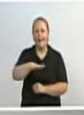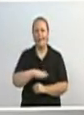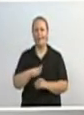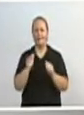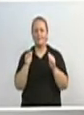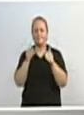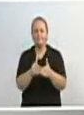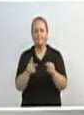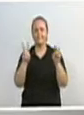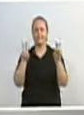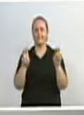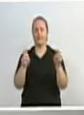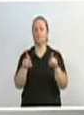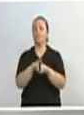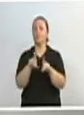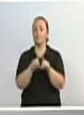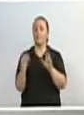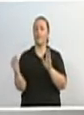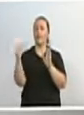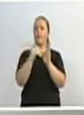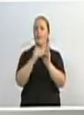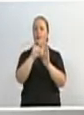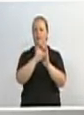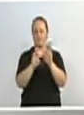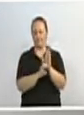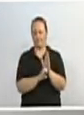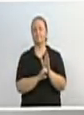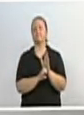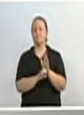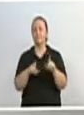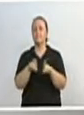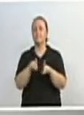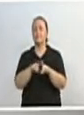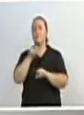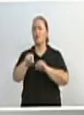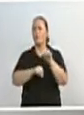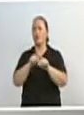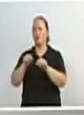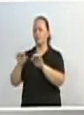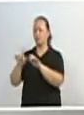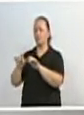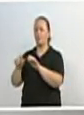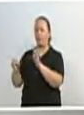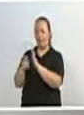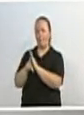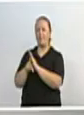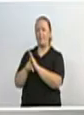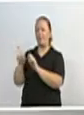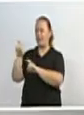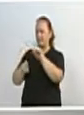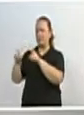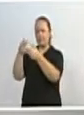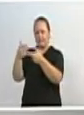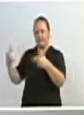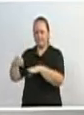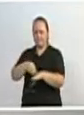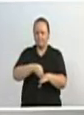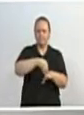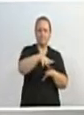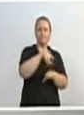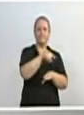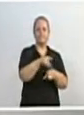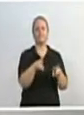estarão contempladas nesse estatuto, inclusive com transferência de conhecimento digital, né? E por fim, e eu